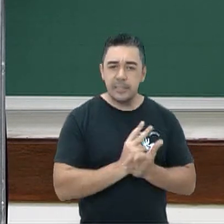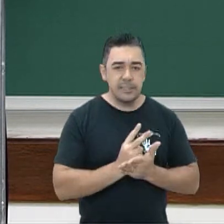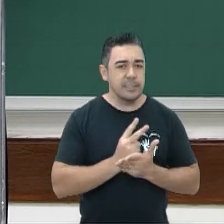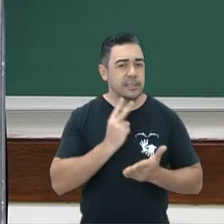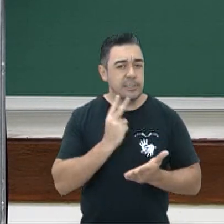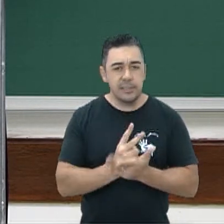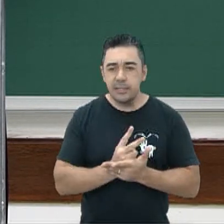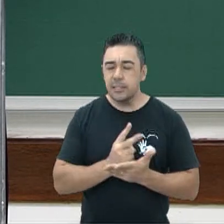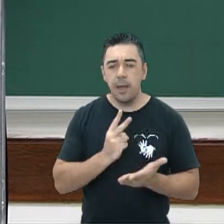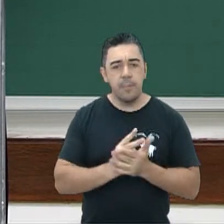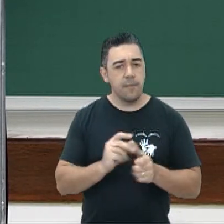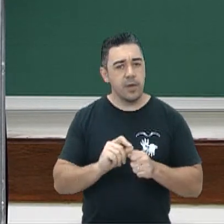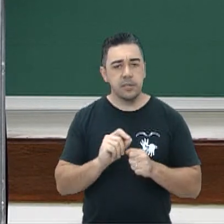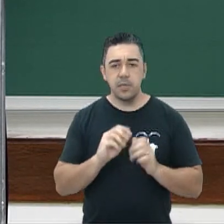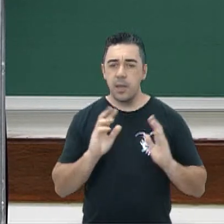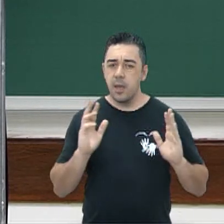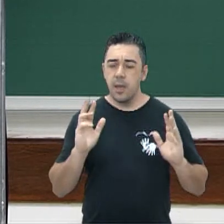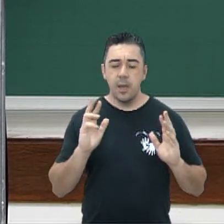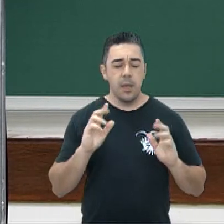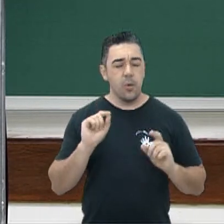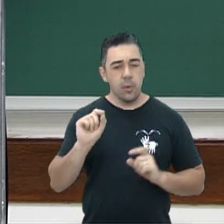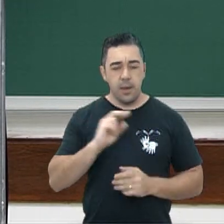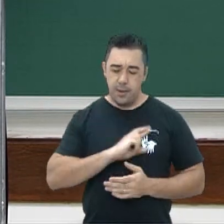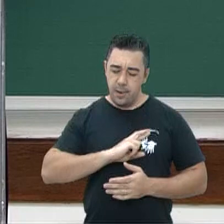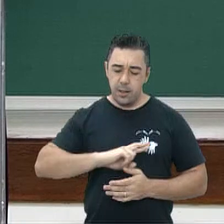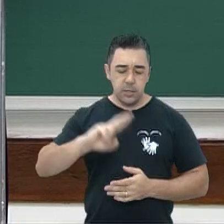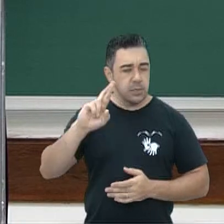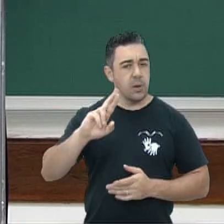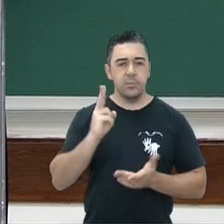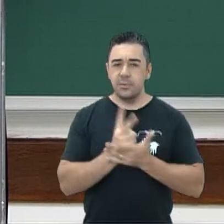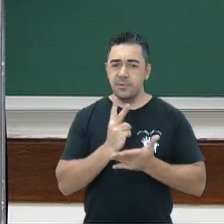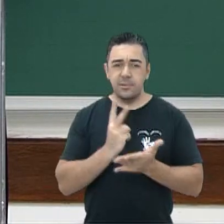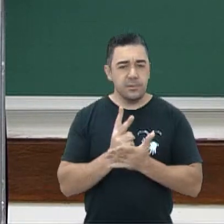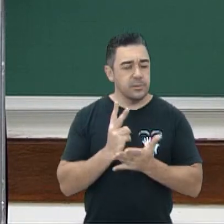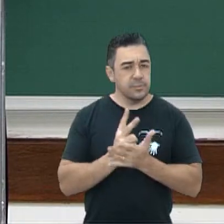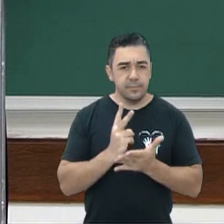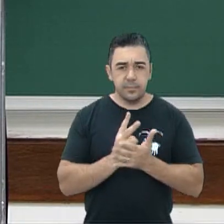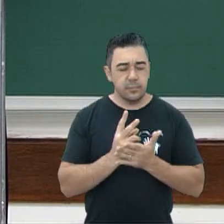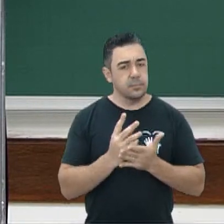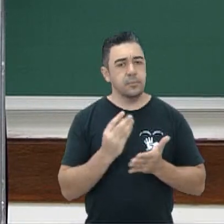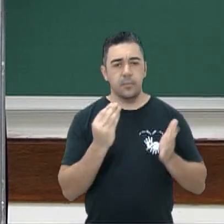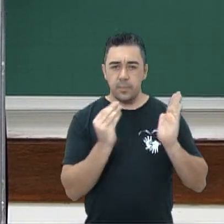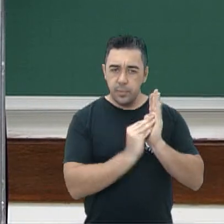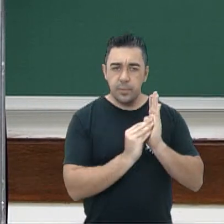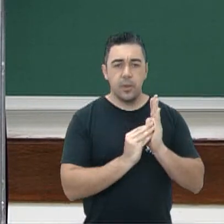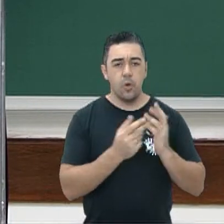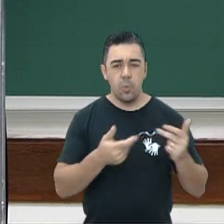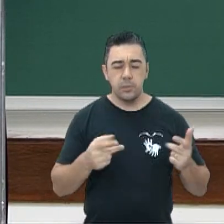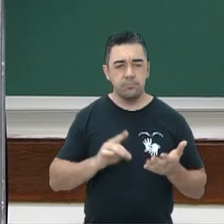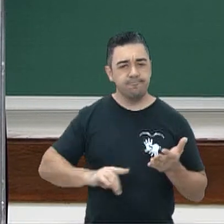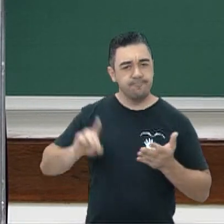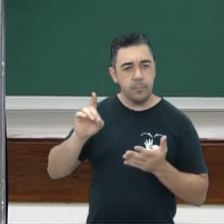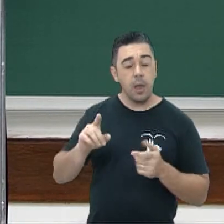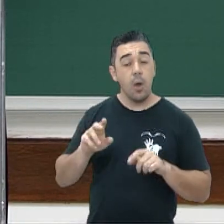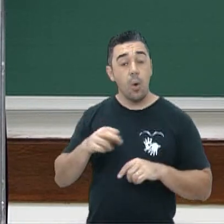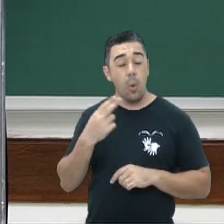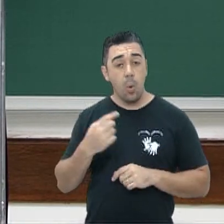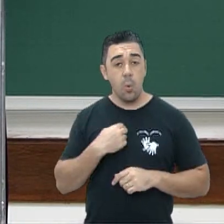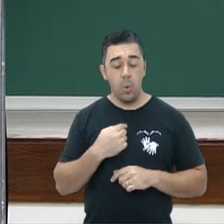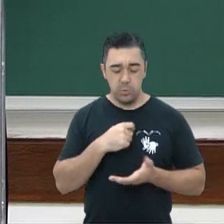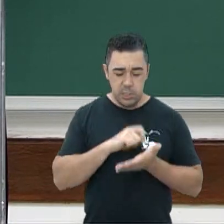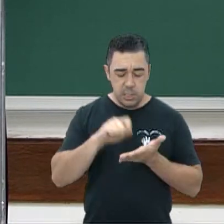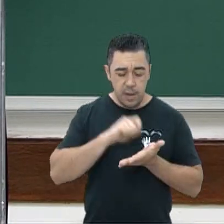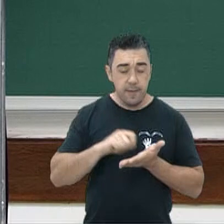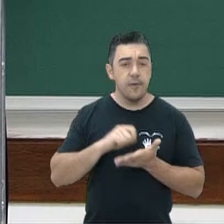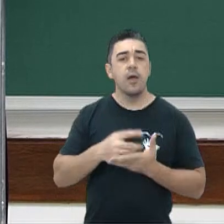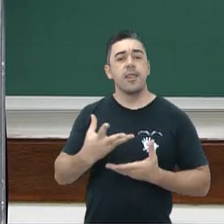cenas divinas, né, colocar questões religiosas nas suas reproduções. Né? Quando um escritor ia escrever a sua obra, dentro